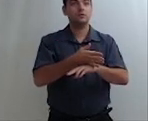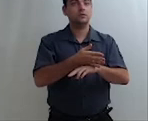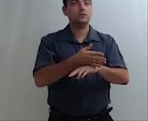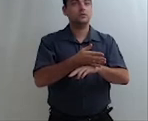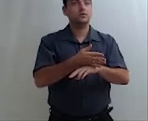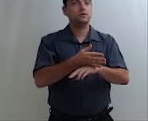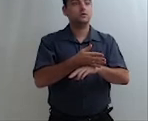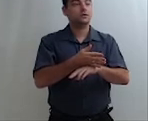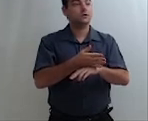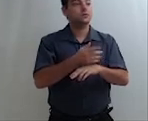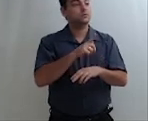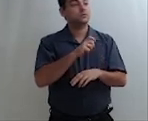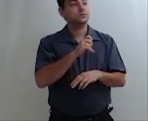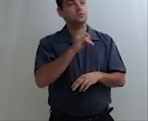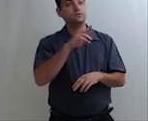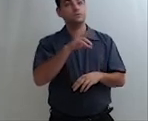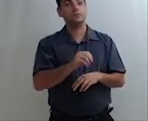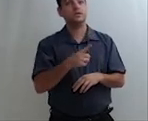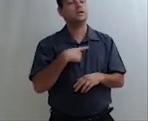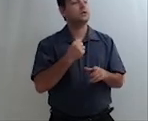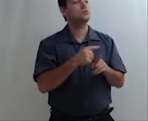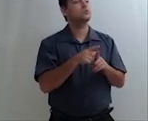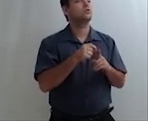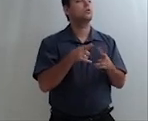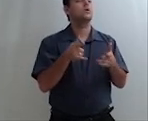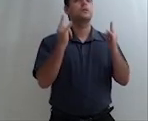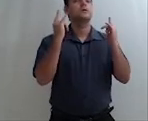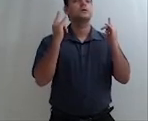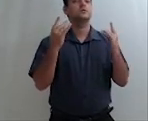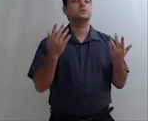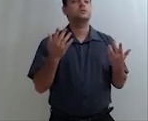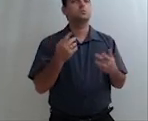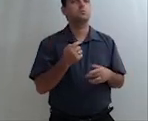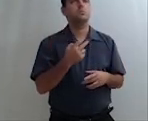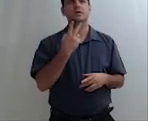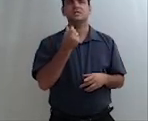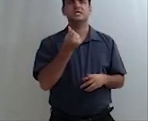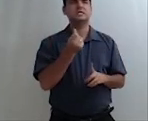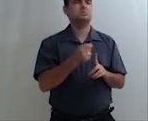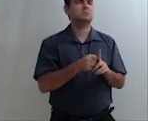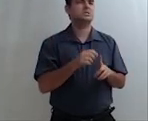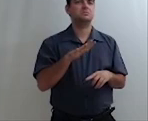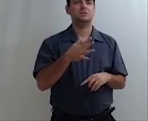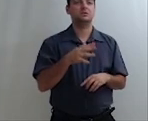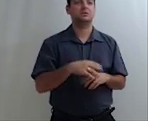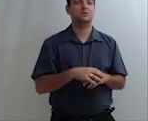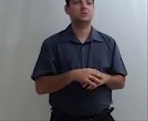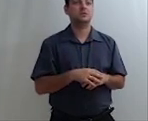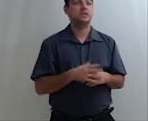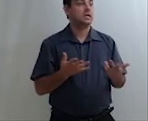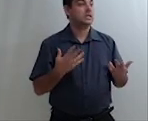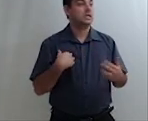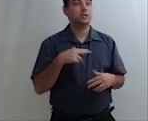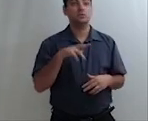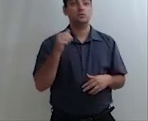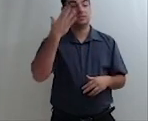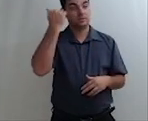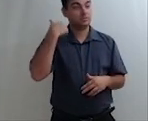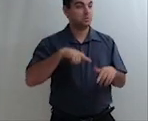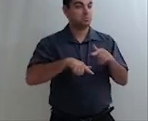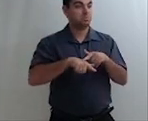paciente onde ele tinha alugado o apartamento H um pouco menos 6 meses e não tinha qualquer conhecimento dessas munições